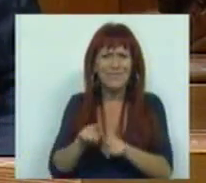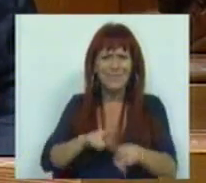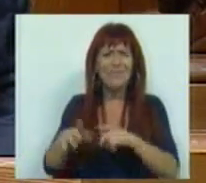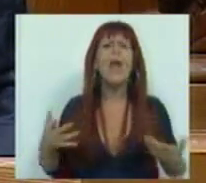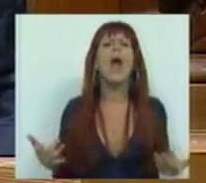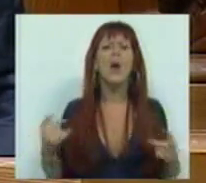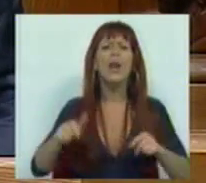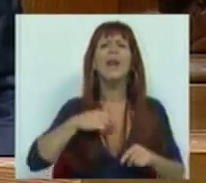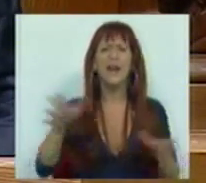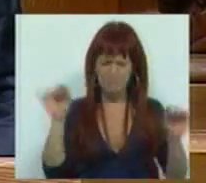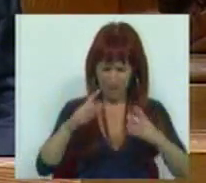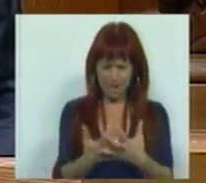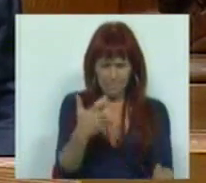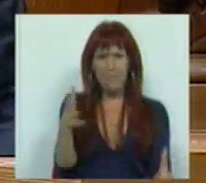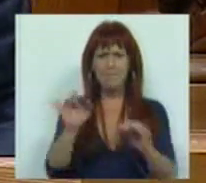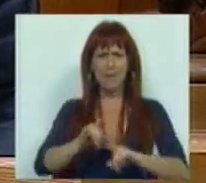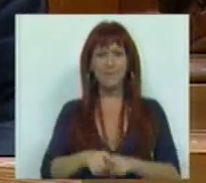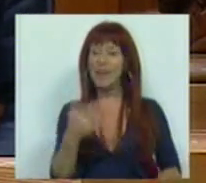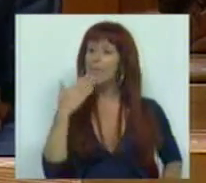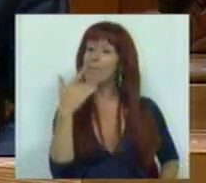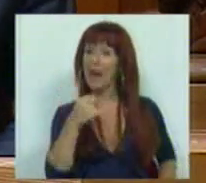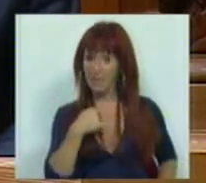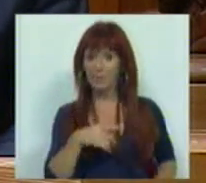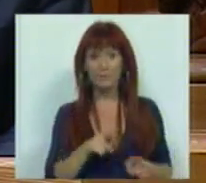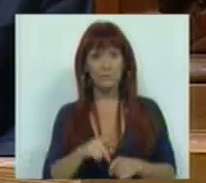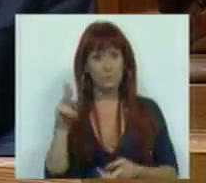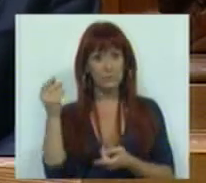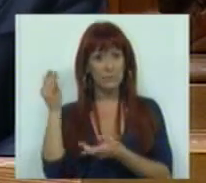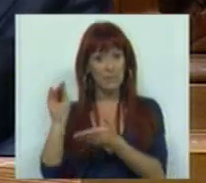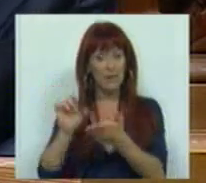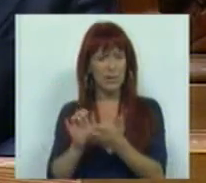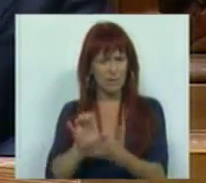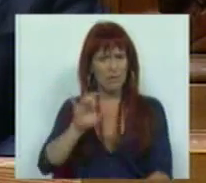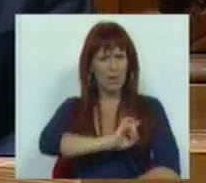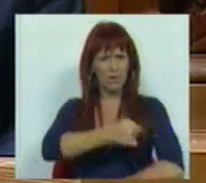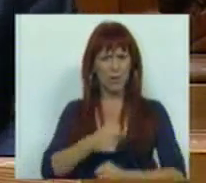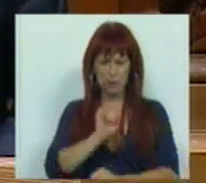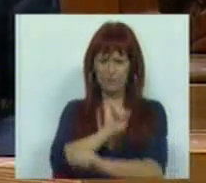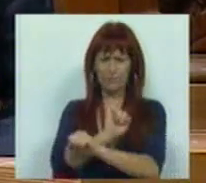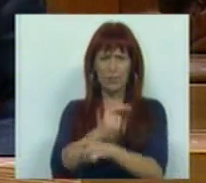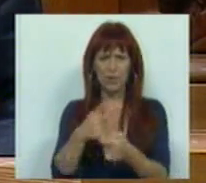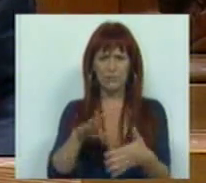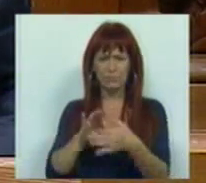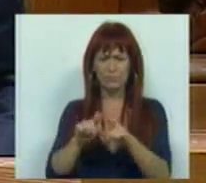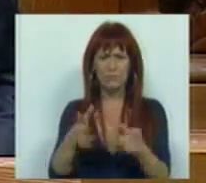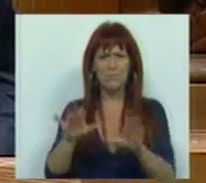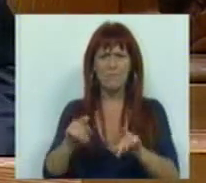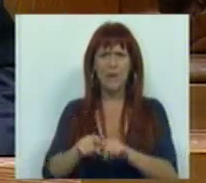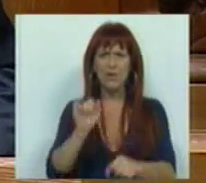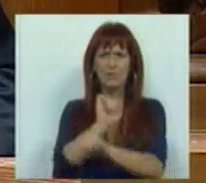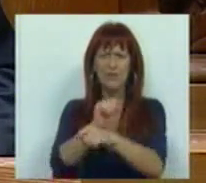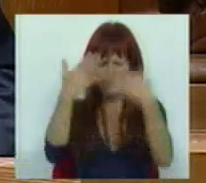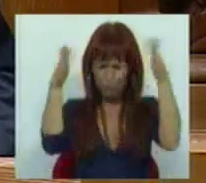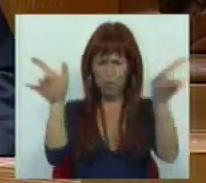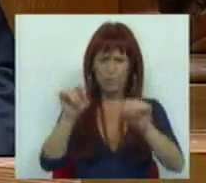mas agora quer-se mais forte. Pede a finança que seja mais forte, a blindagem da democracia. Querem a blindagem